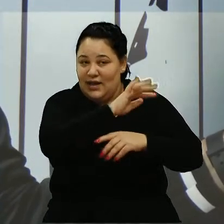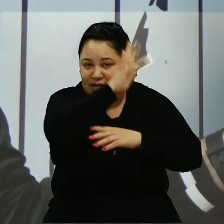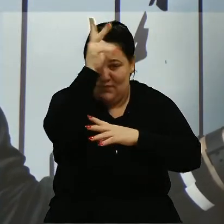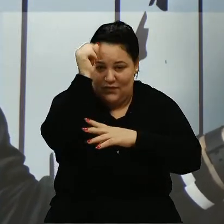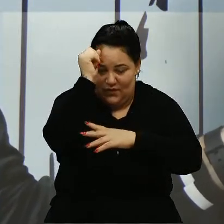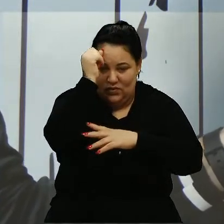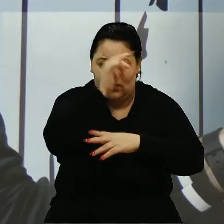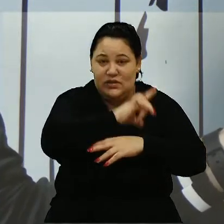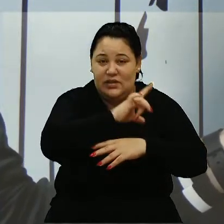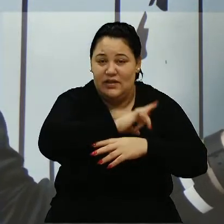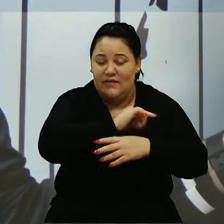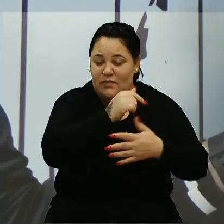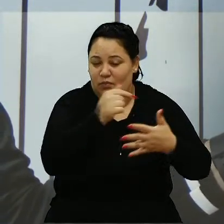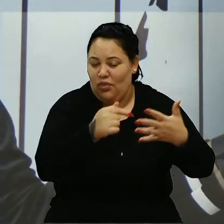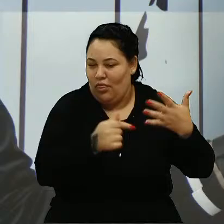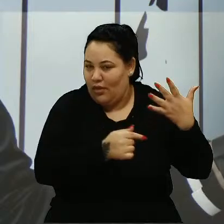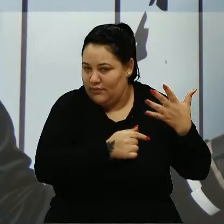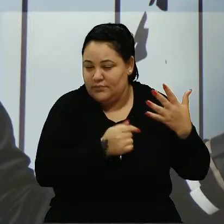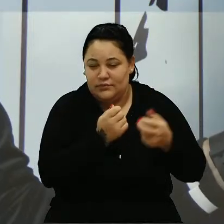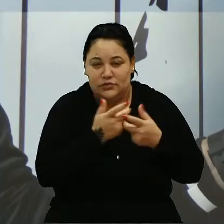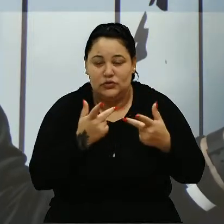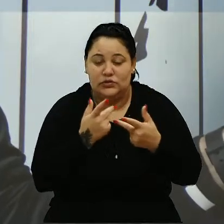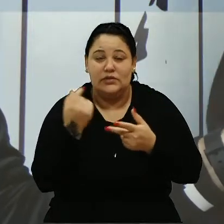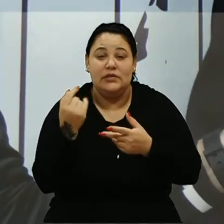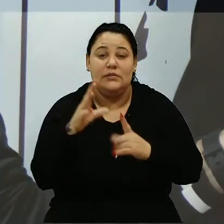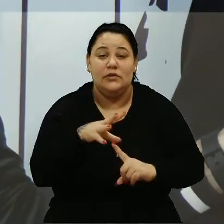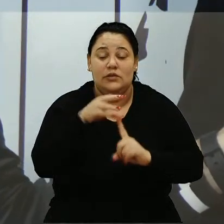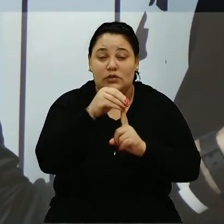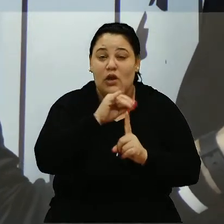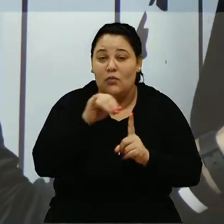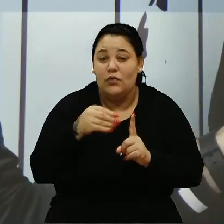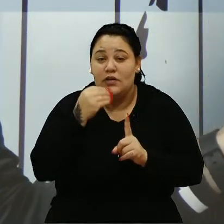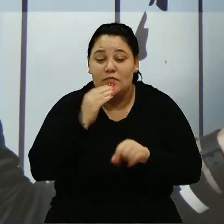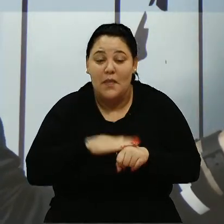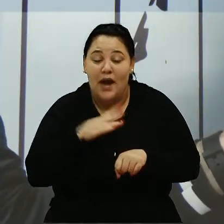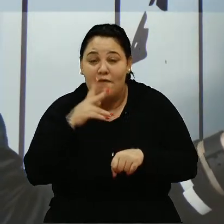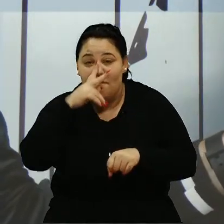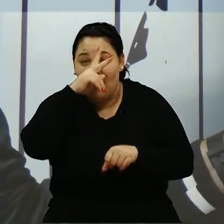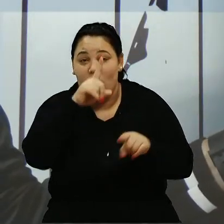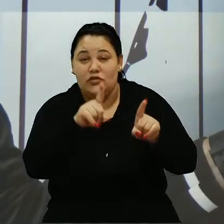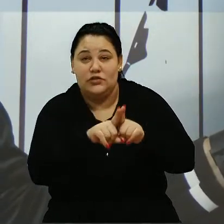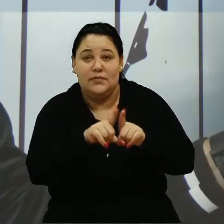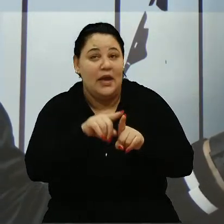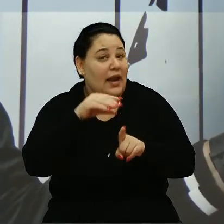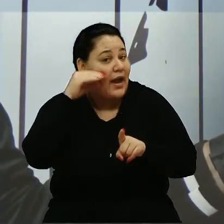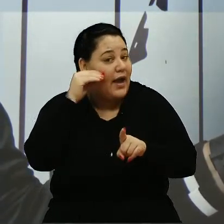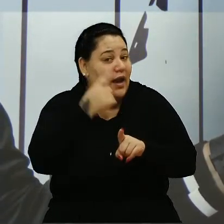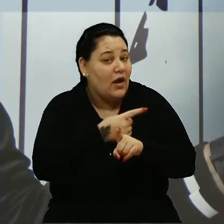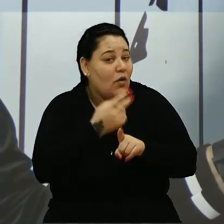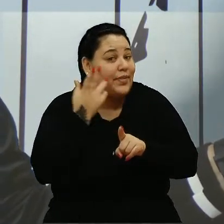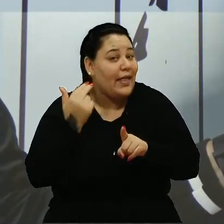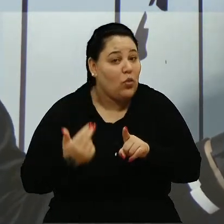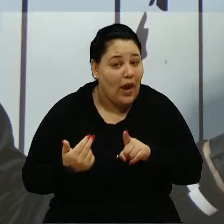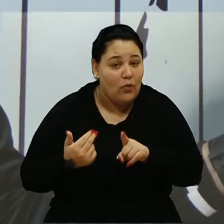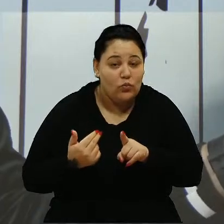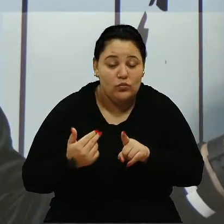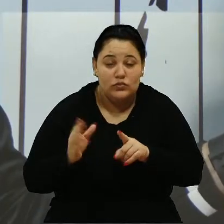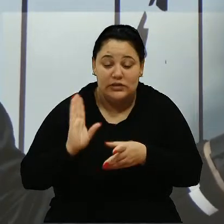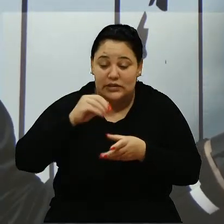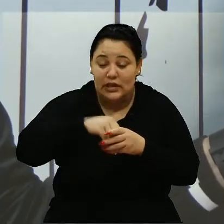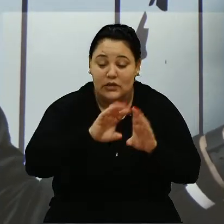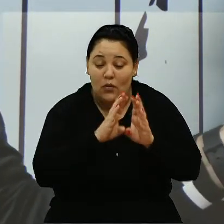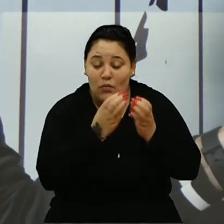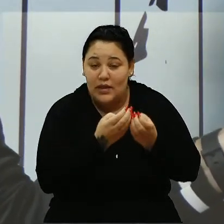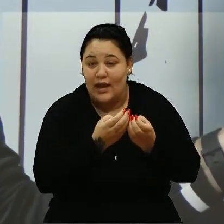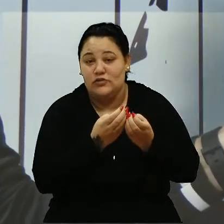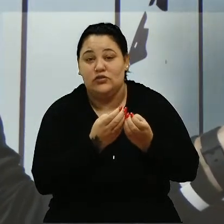itens e, principalmente, essa possibilidade de fortalecimento, Carol, natural na comunidade escolar.